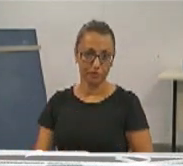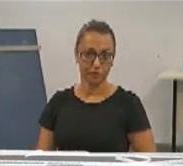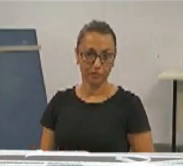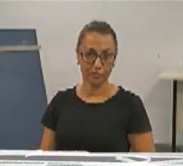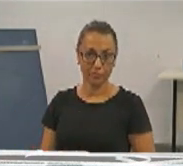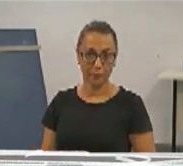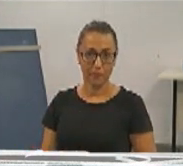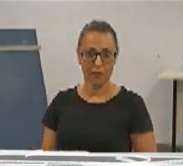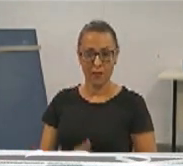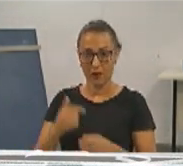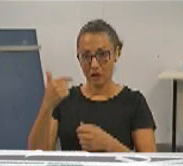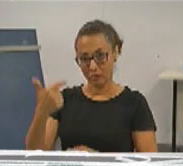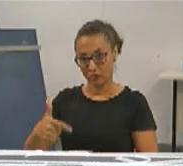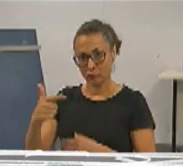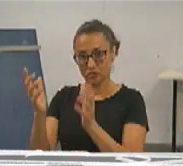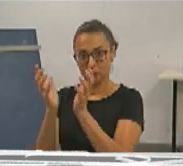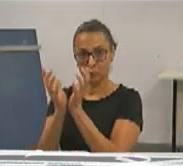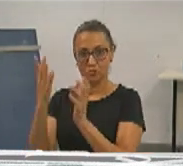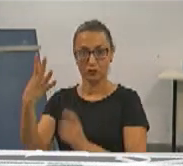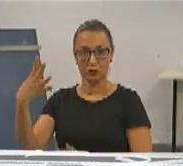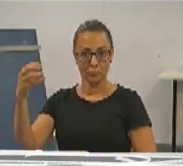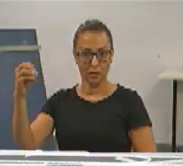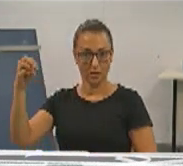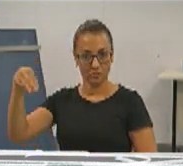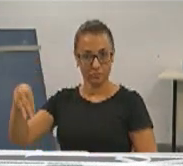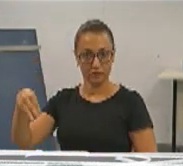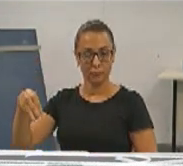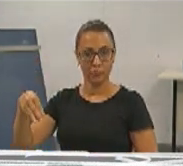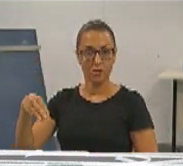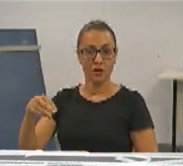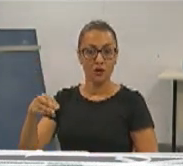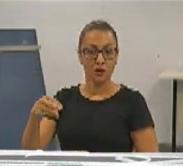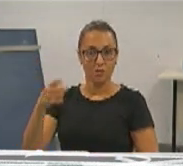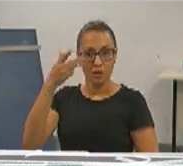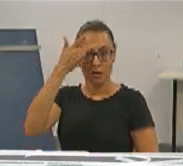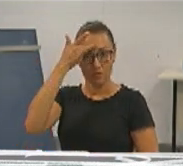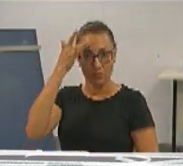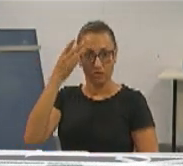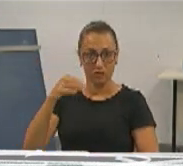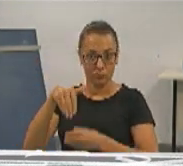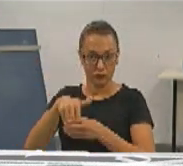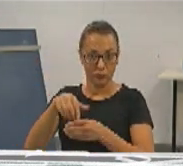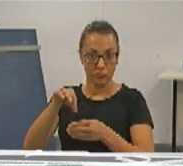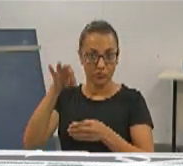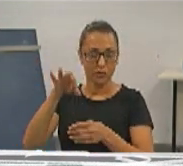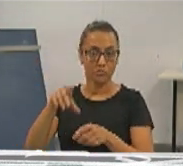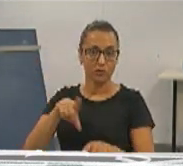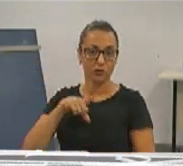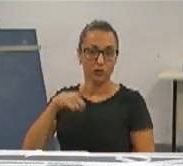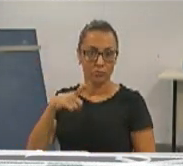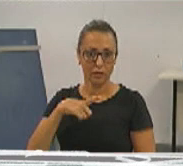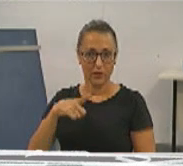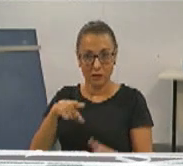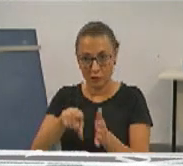O segundo bloco, de 40 minutos, os candidatos farão questionamentos entre